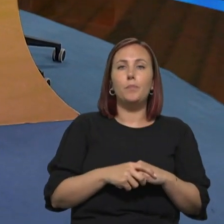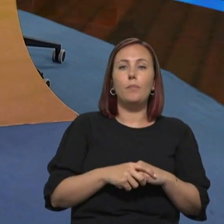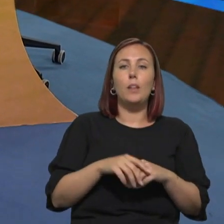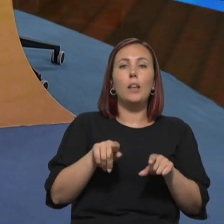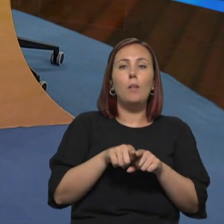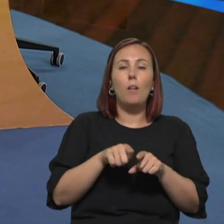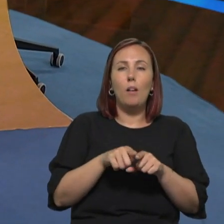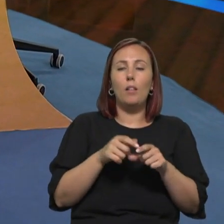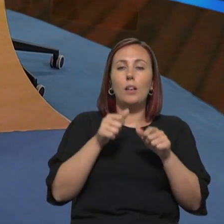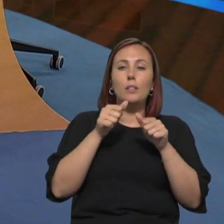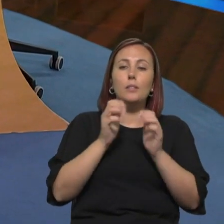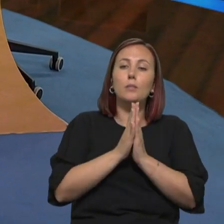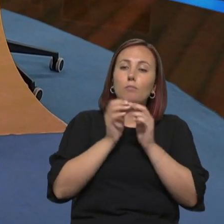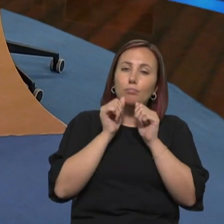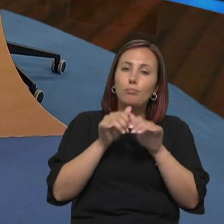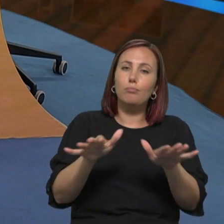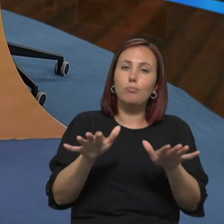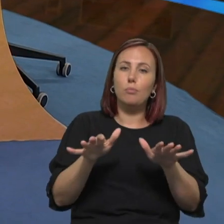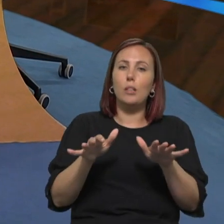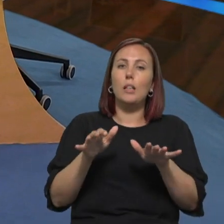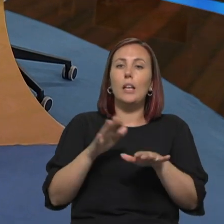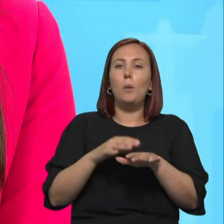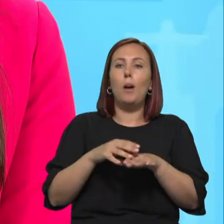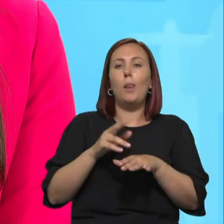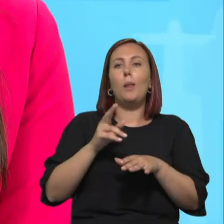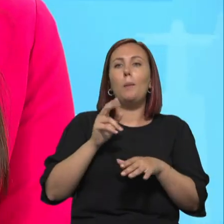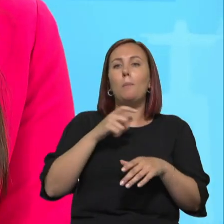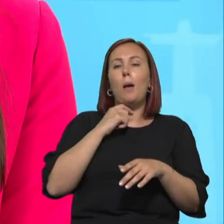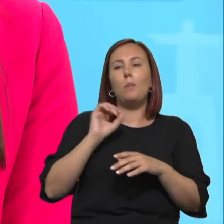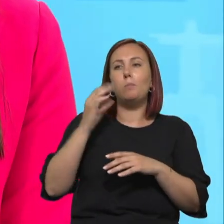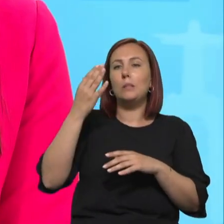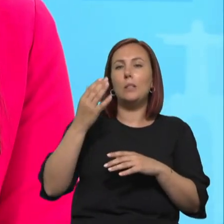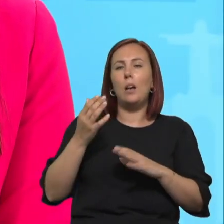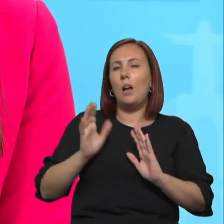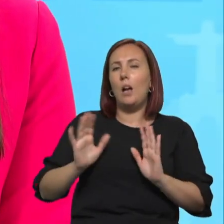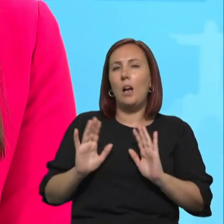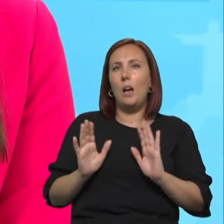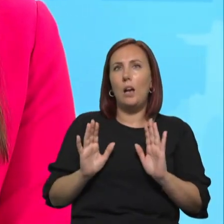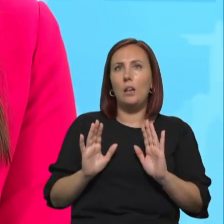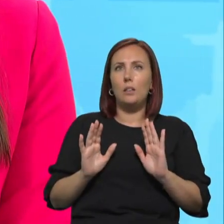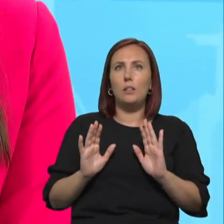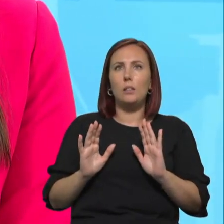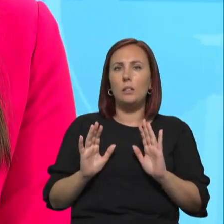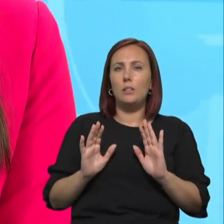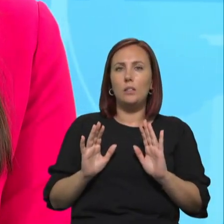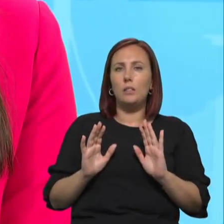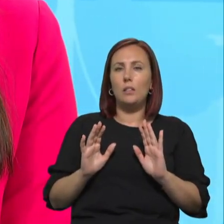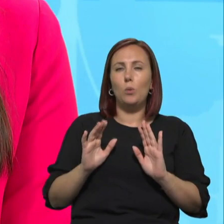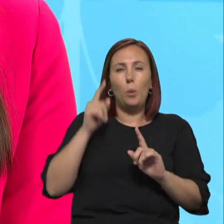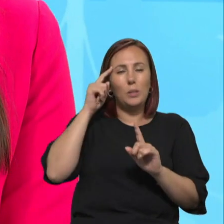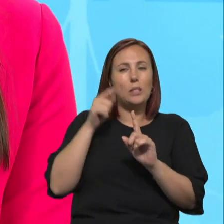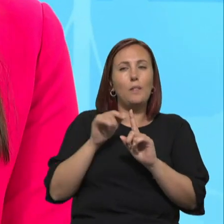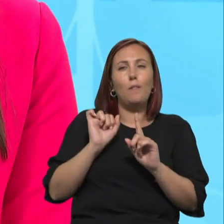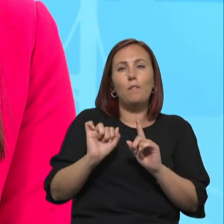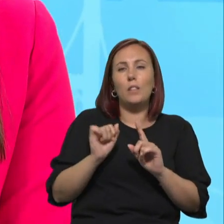e portanto ele não ser cônego da Sé não era apropriado para ele. Portanto, ele não tinha quaisquer ambições desse tipo e era